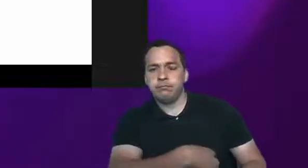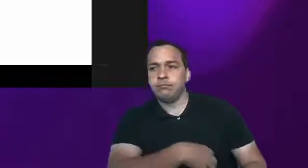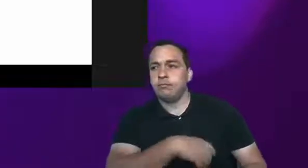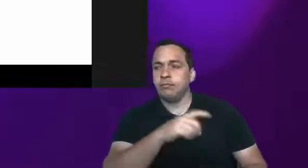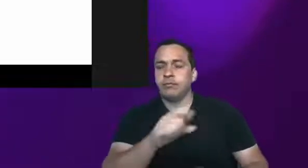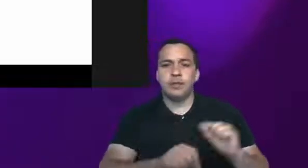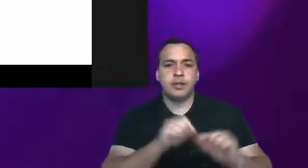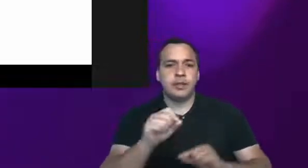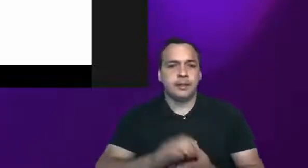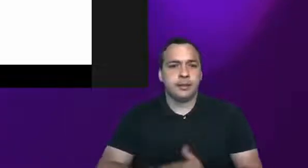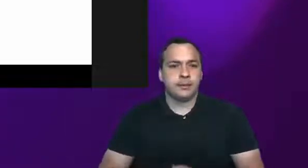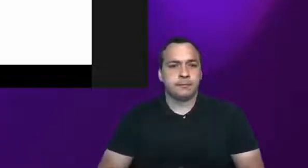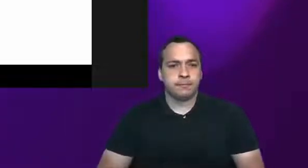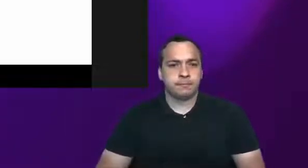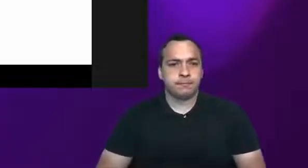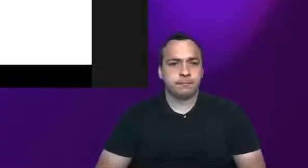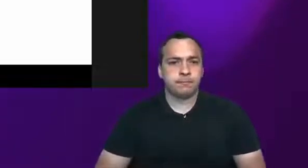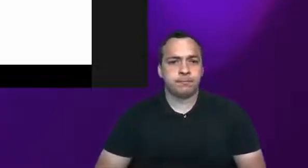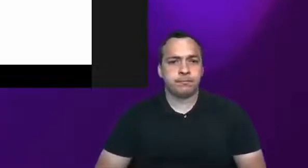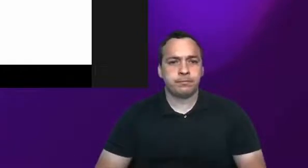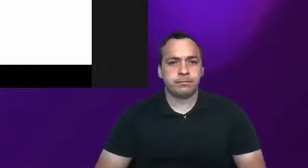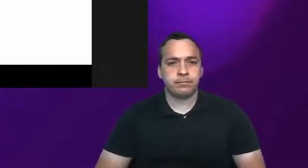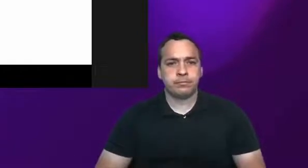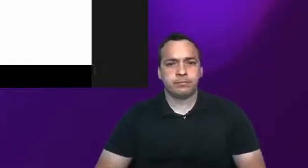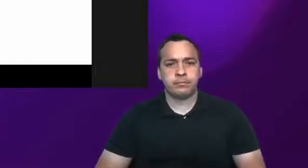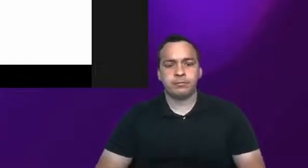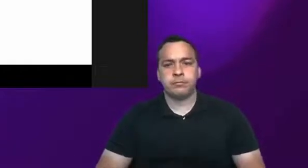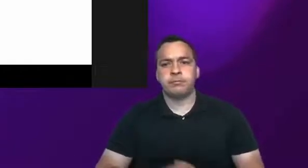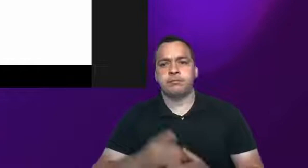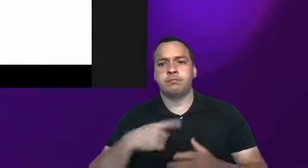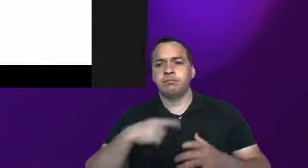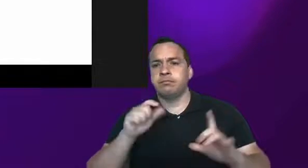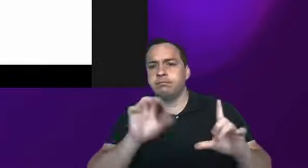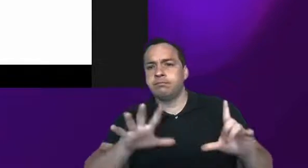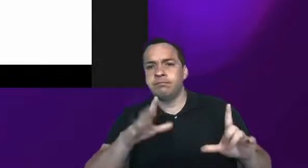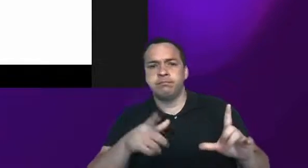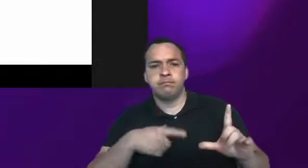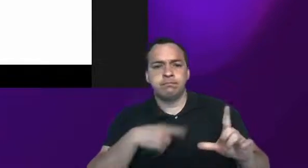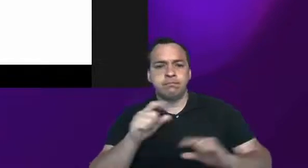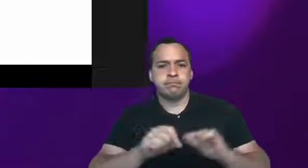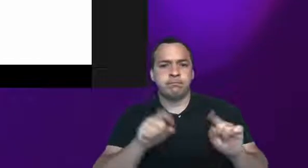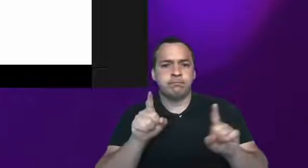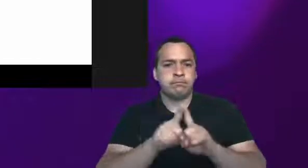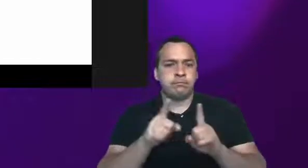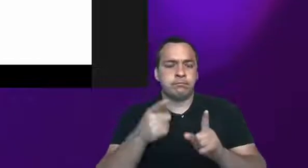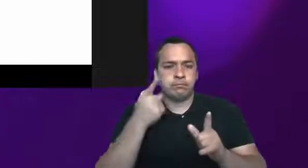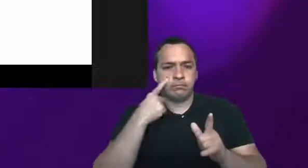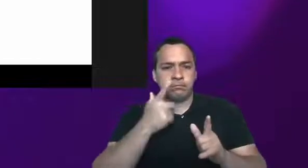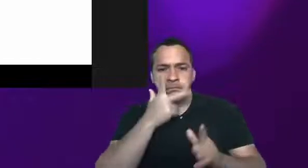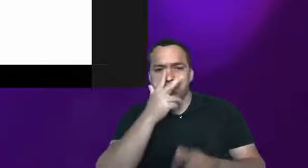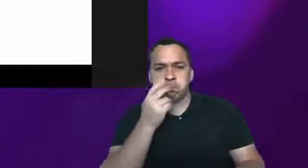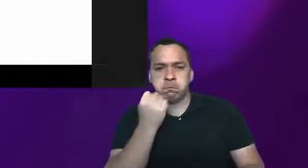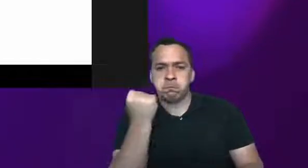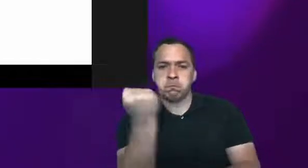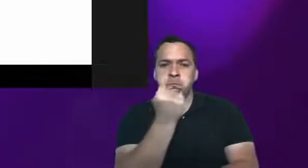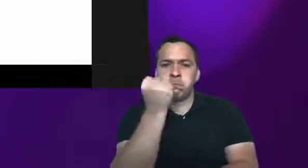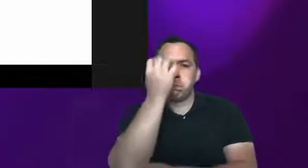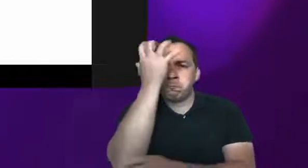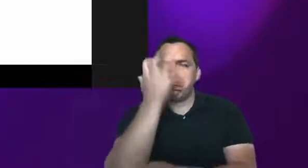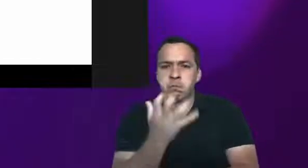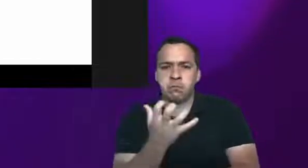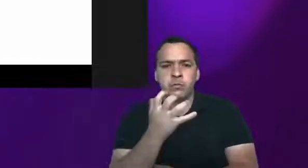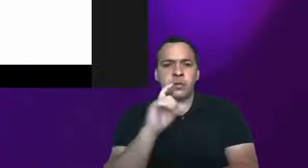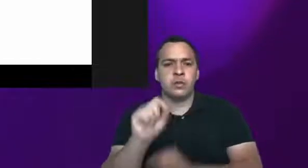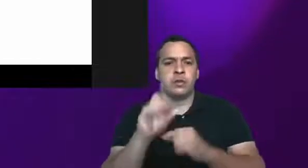que tinha 2 lesões no segmento 6, que tinham sido inicialmente ressecadas noutra